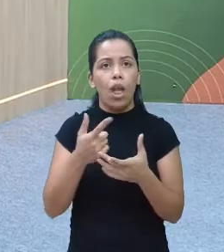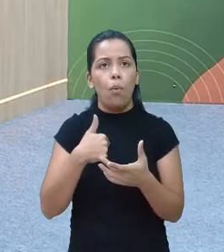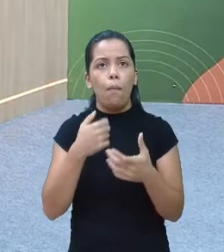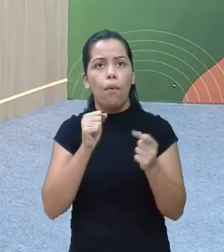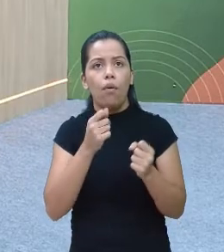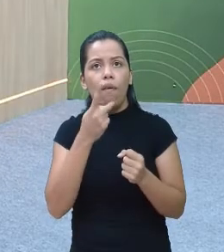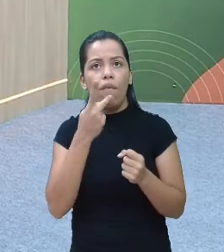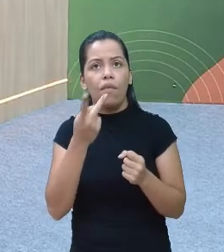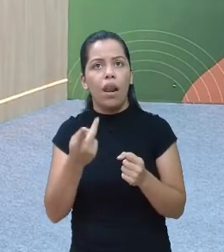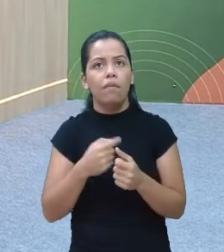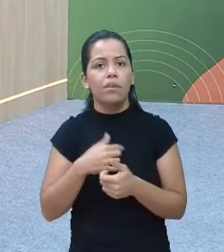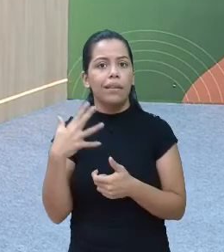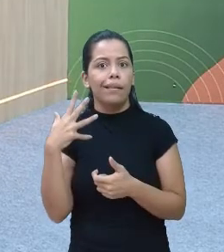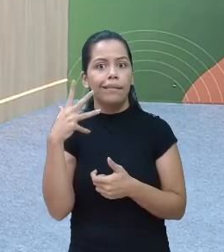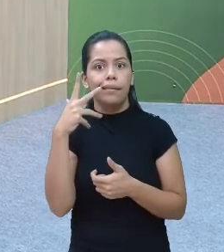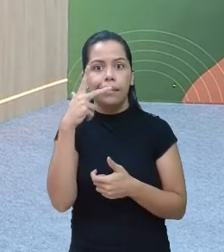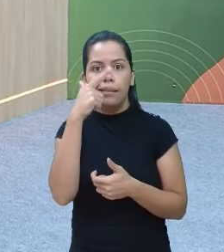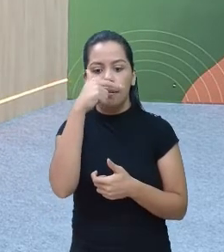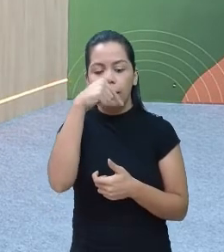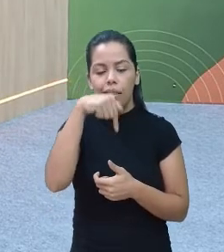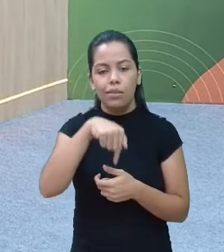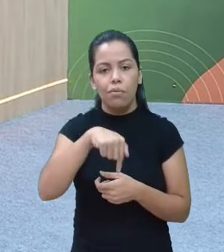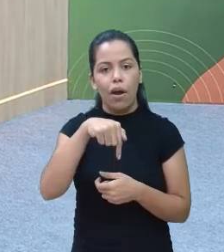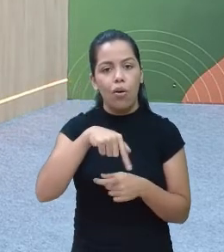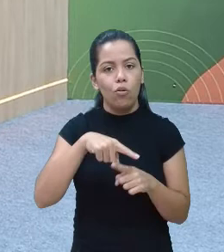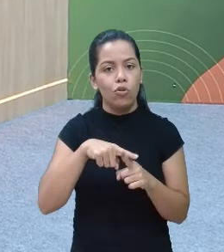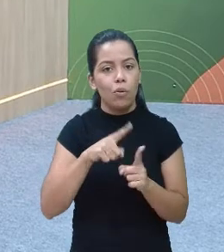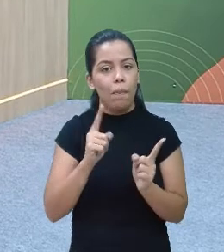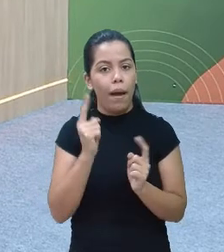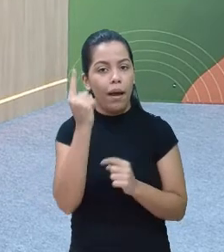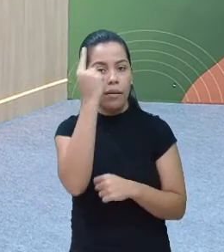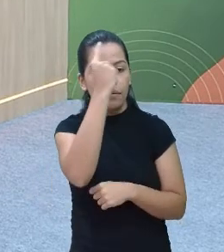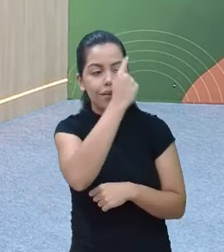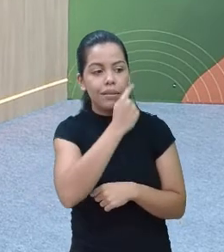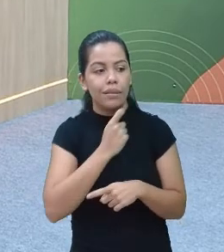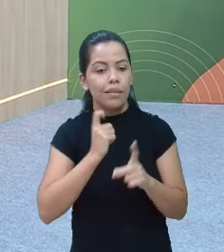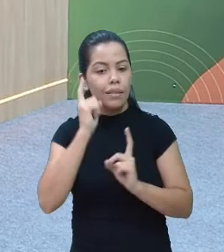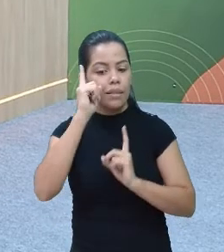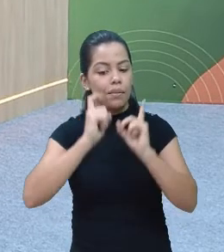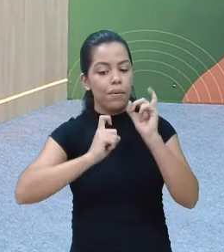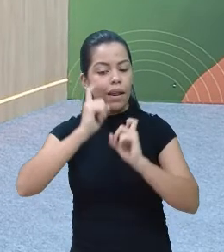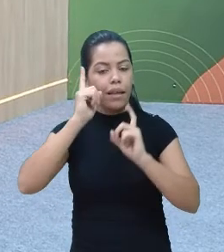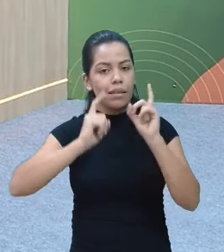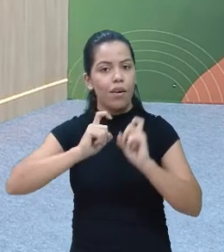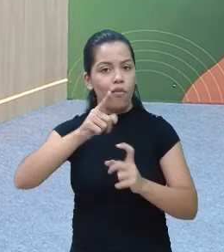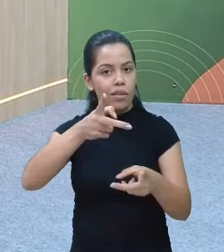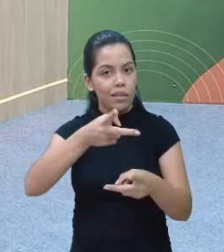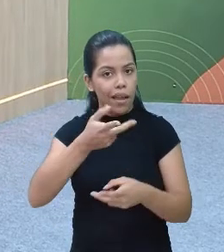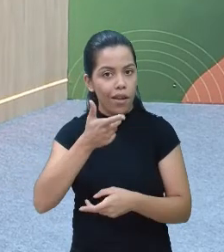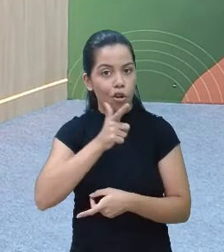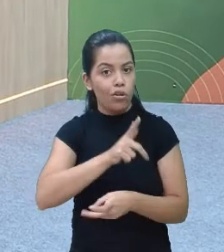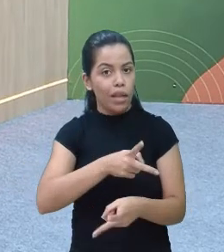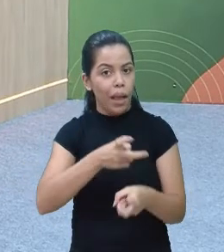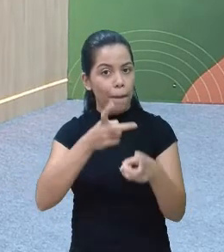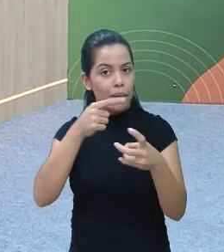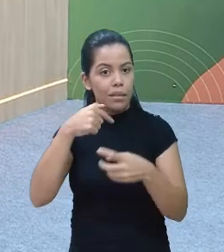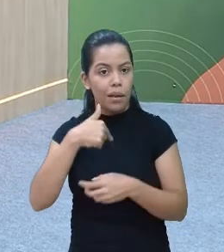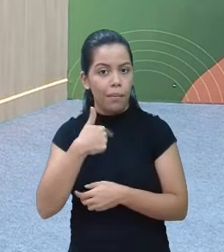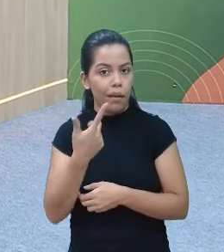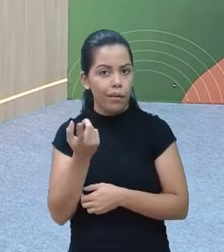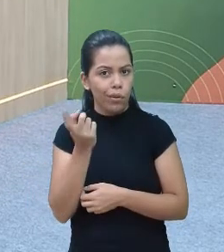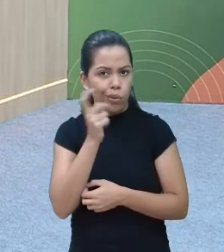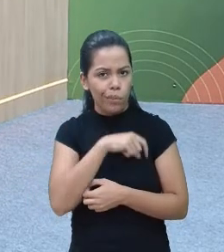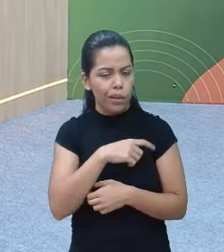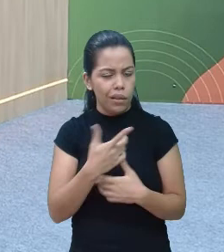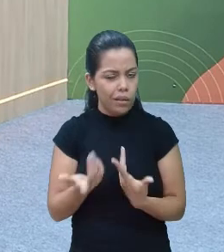está lindíssima hoje e, através da minha expressão facial, você consegue reconhecer que eu estou sendo irônica, na verdade,